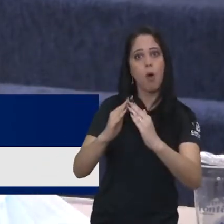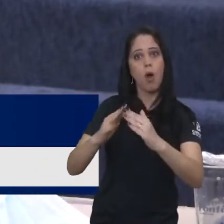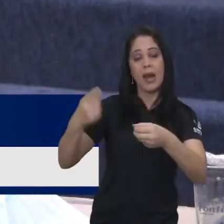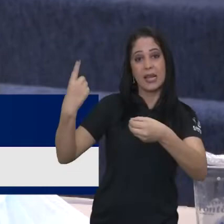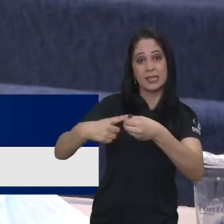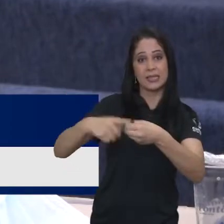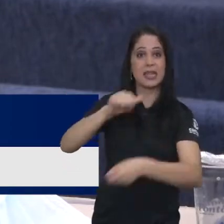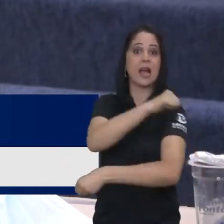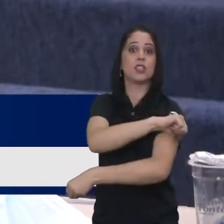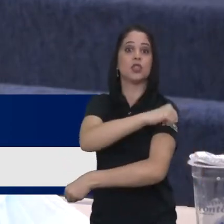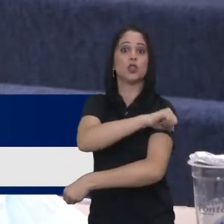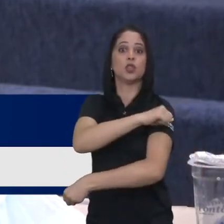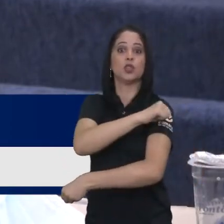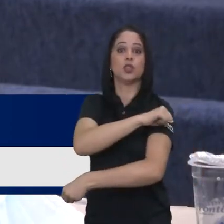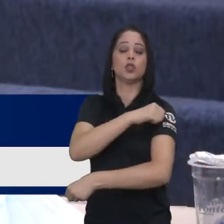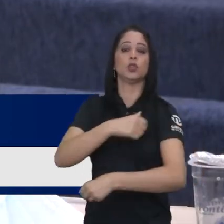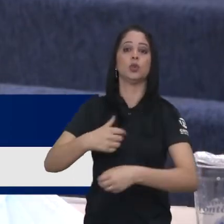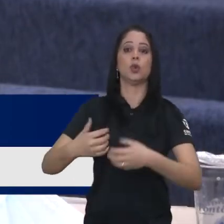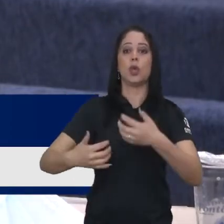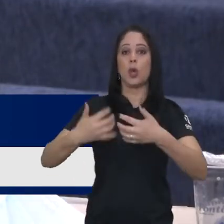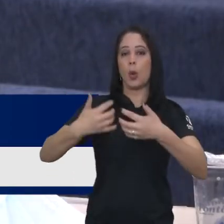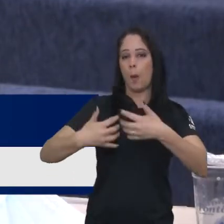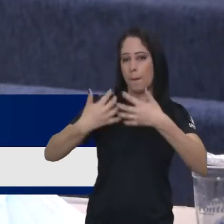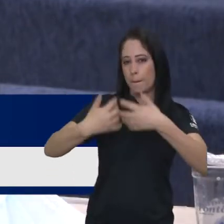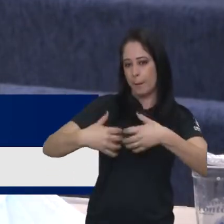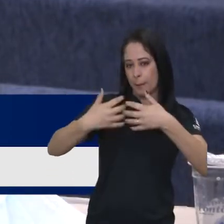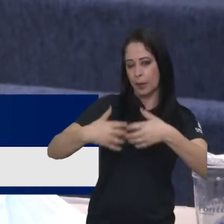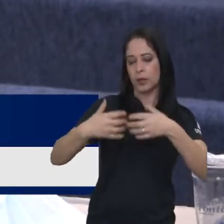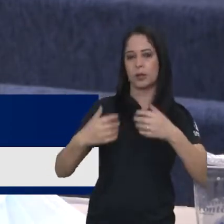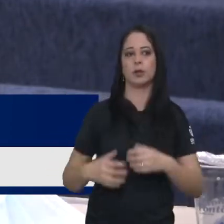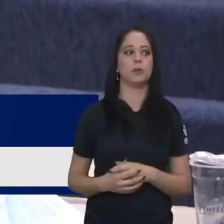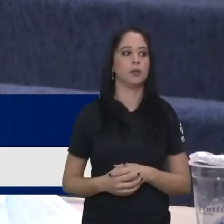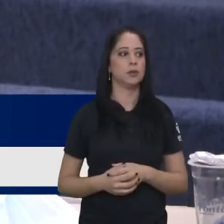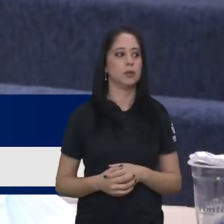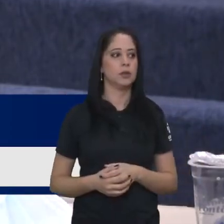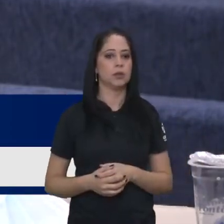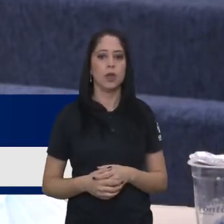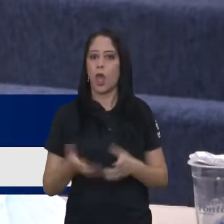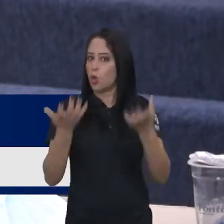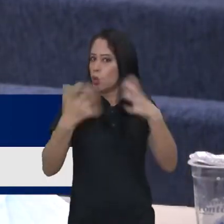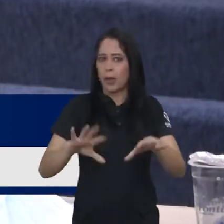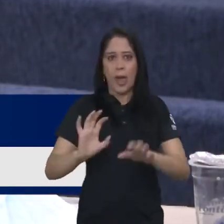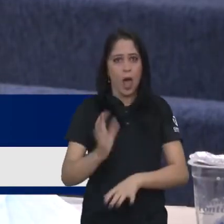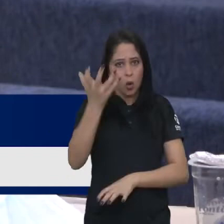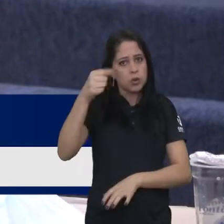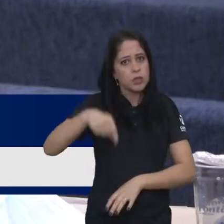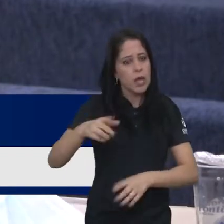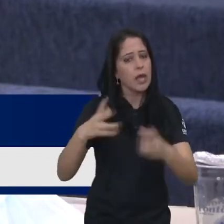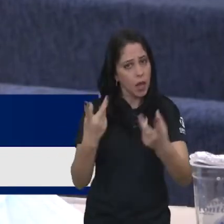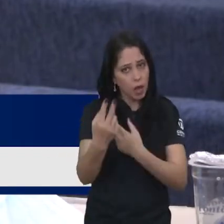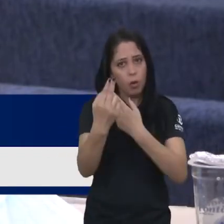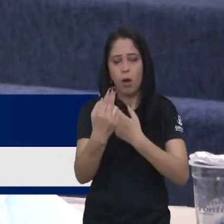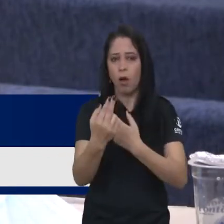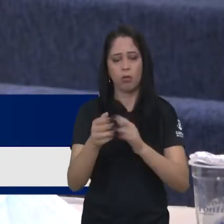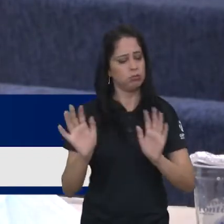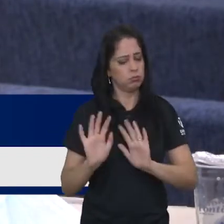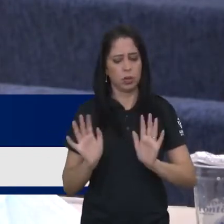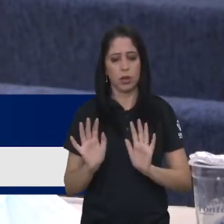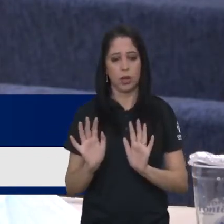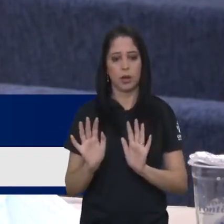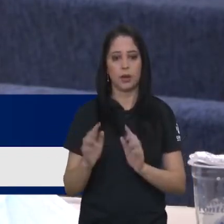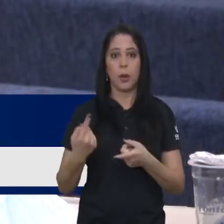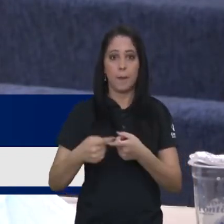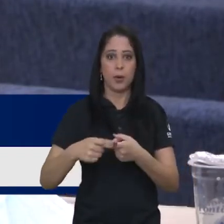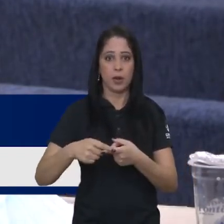mortas, troterradas e a gente jamais quer que isso aconteça, e não vai acontecer aqui no tamanho de Petrópolis, é uma área de